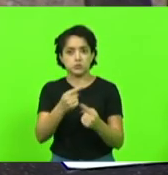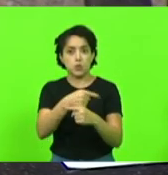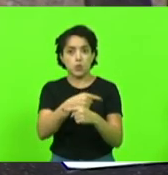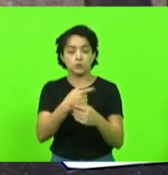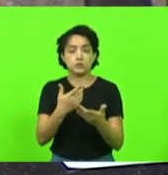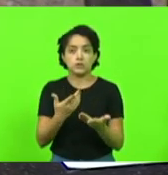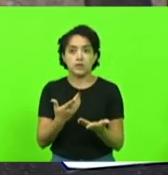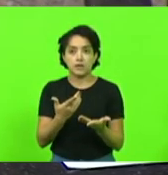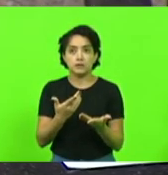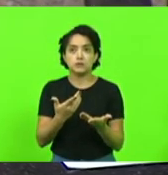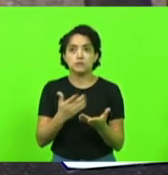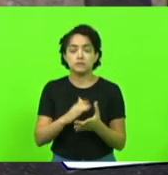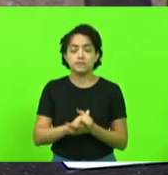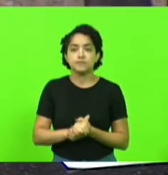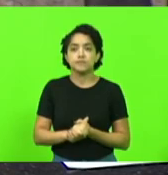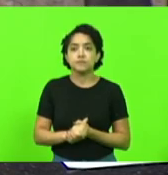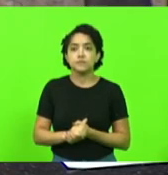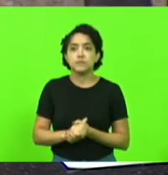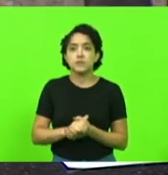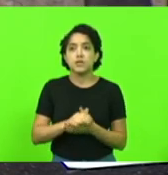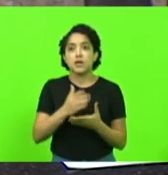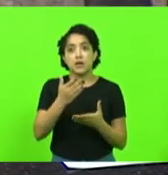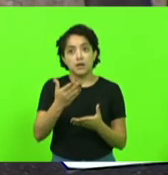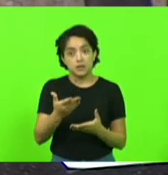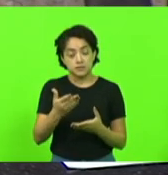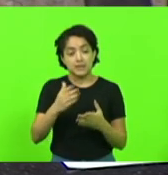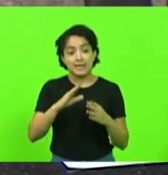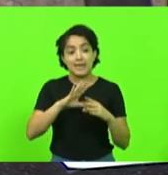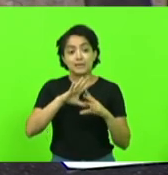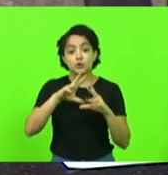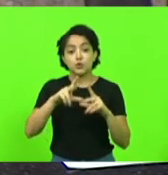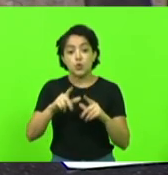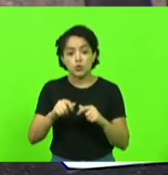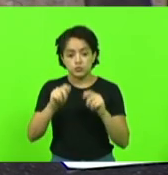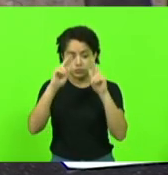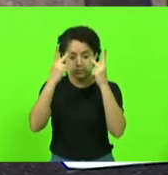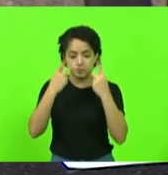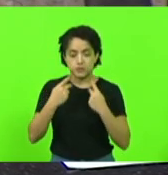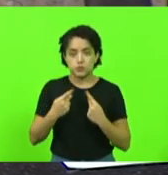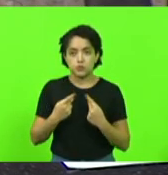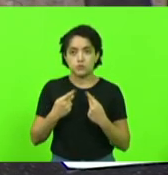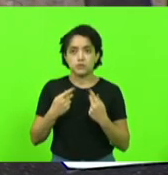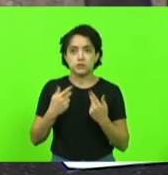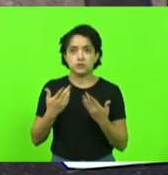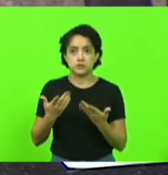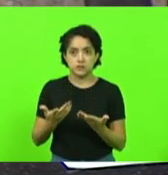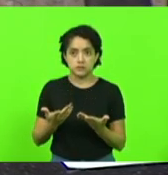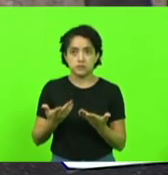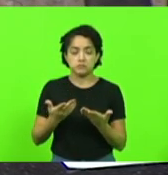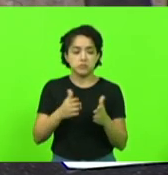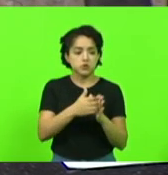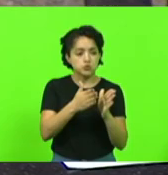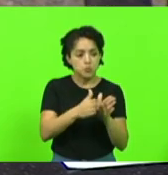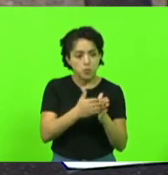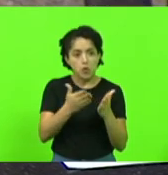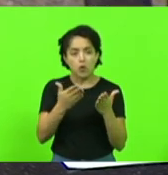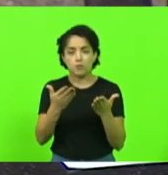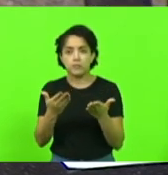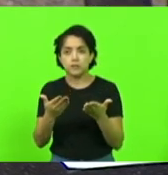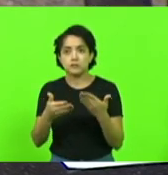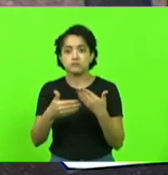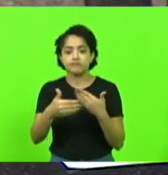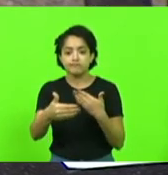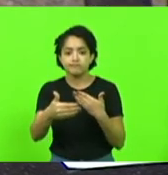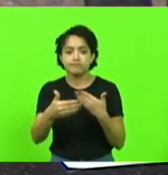e poder votar essa emenda aí e contemplar a todos os seres humanos que sejam vulneráveis por consequência de